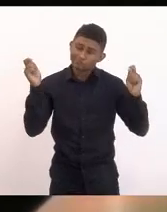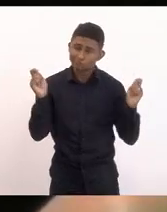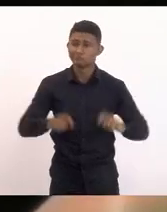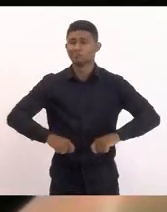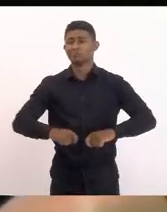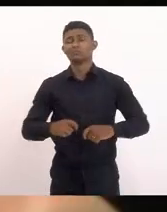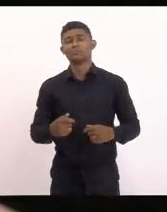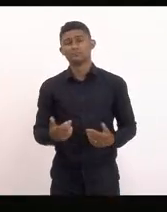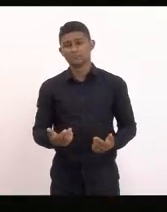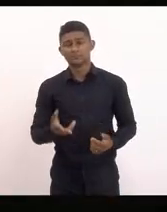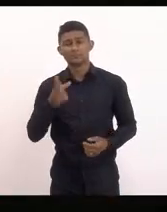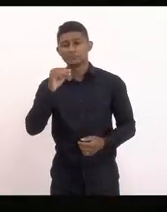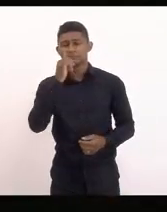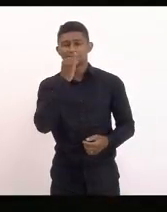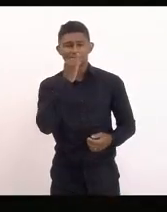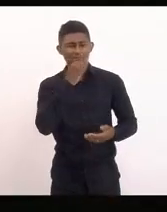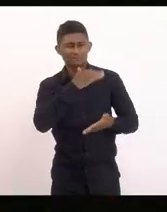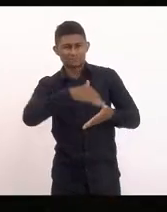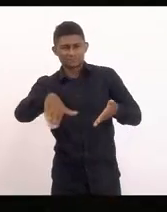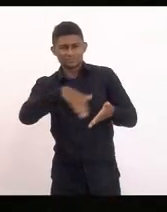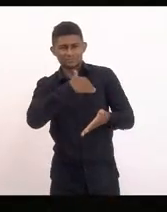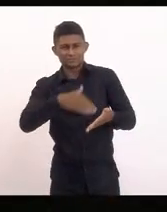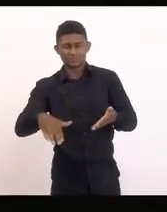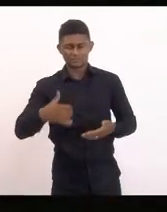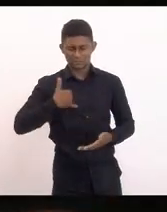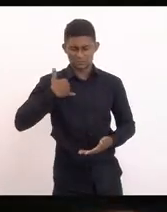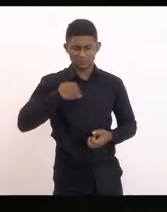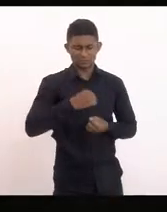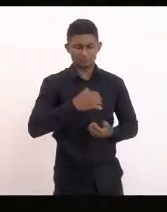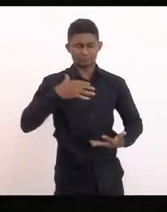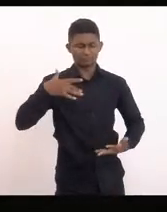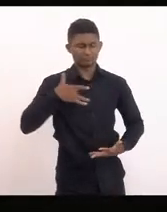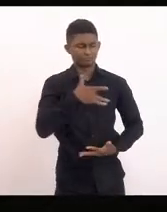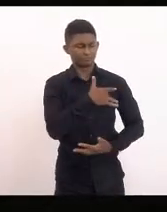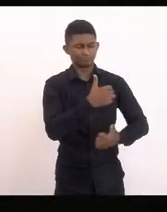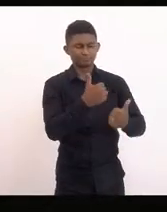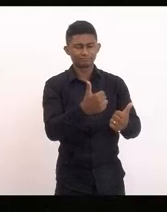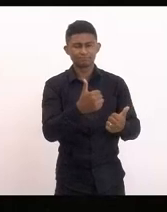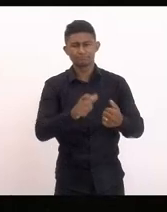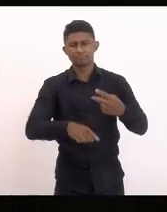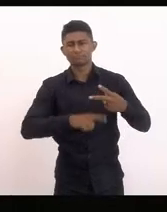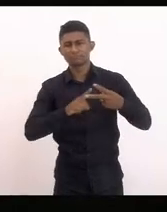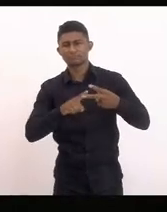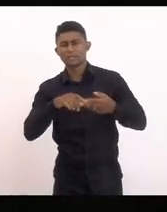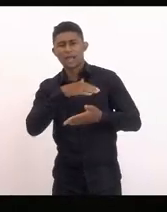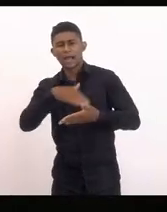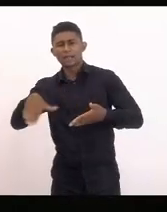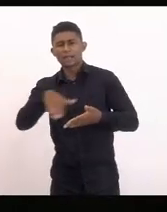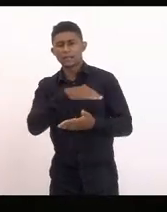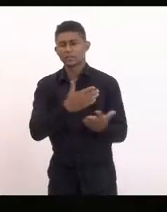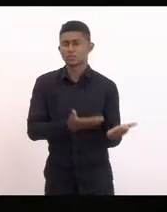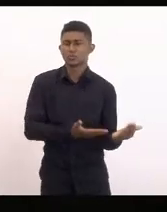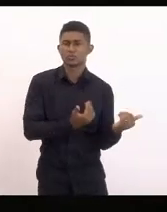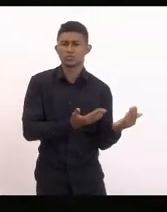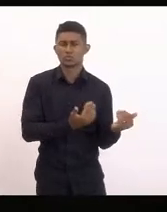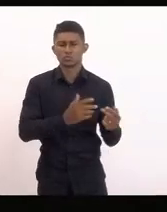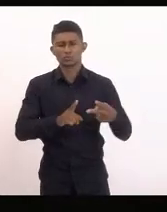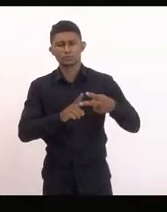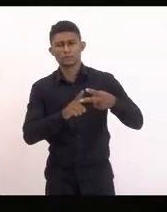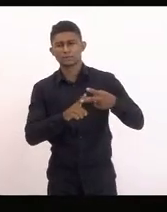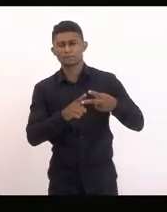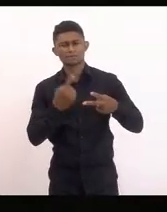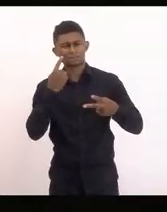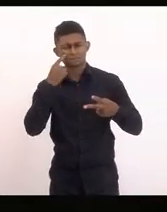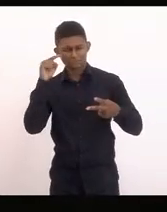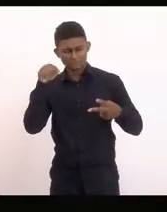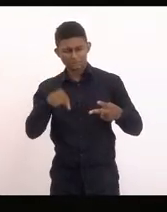tivéssemos, Secretaria de Envelhecimento Saudável, Secretaria da Juventude. Nós temos aqui, só para se ter